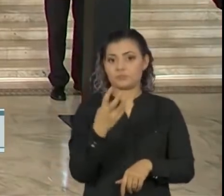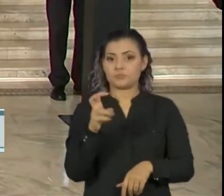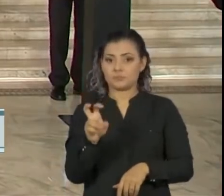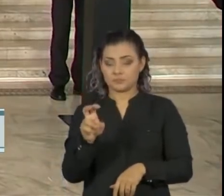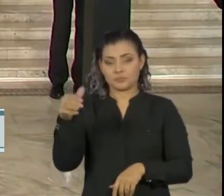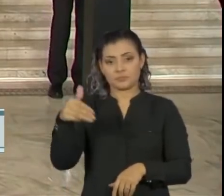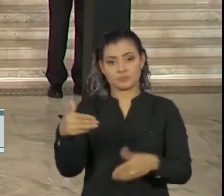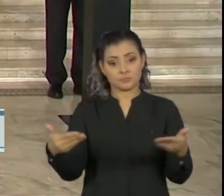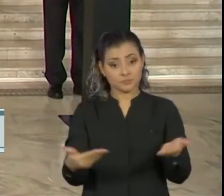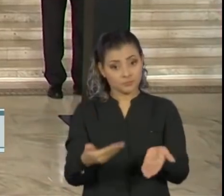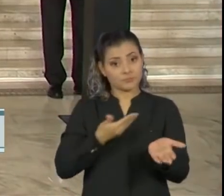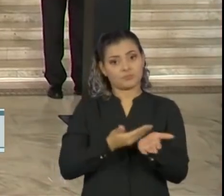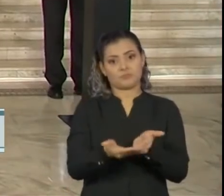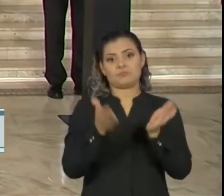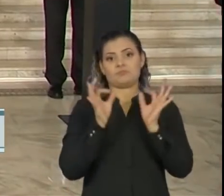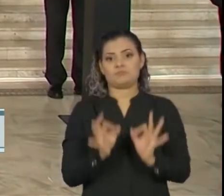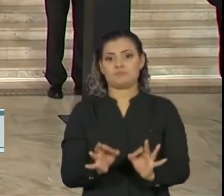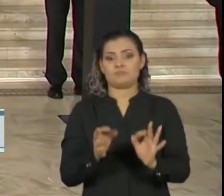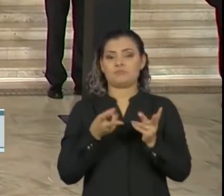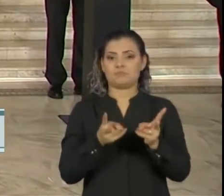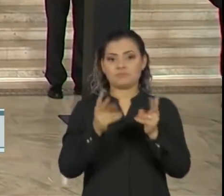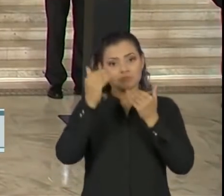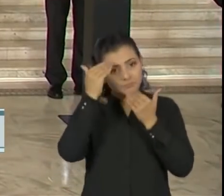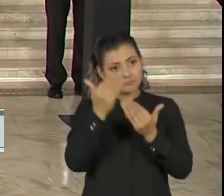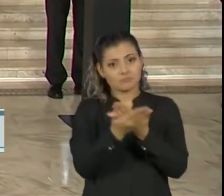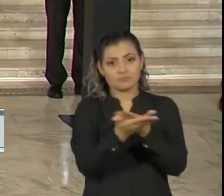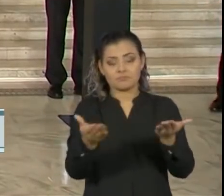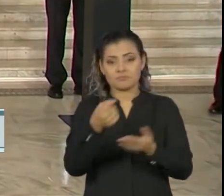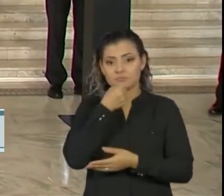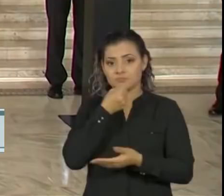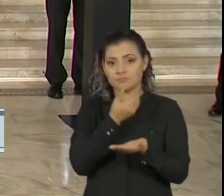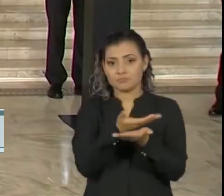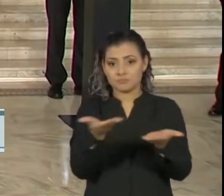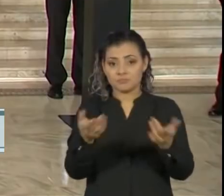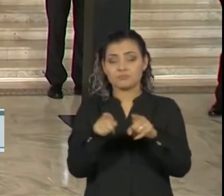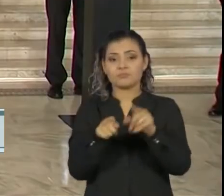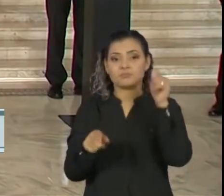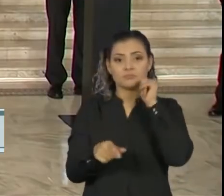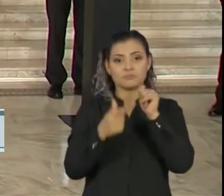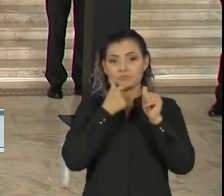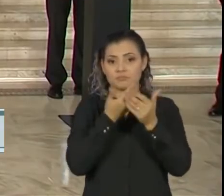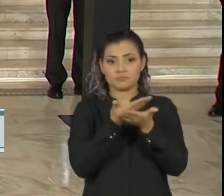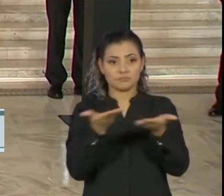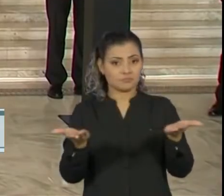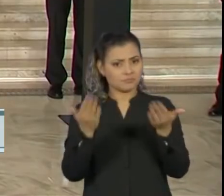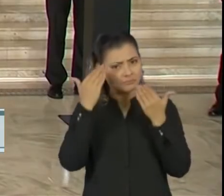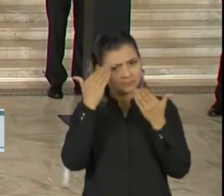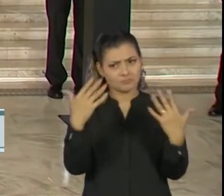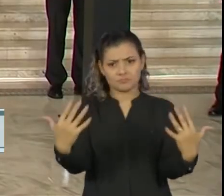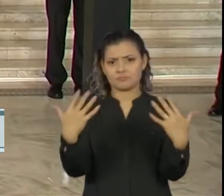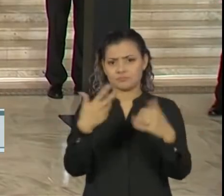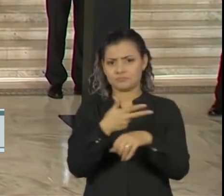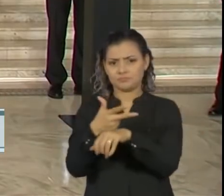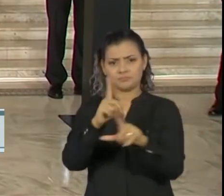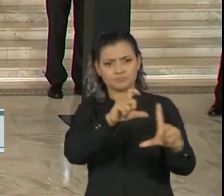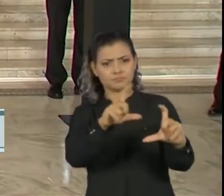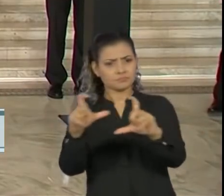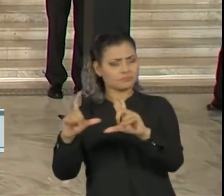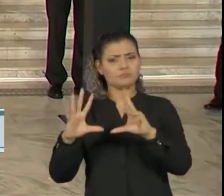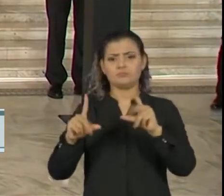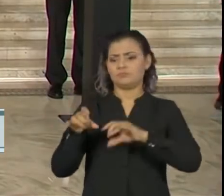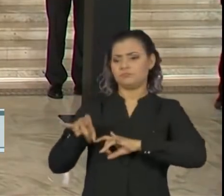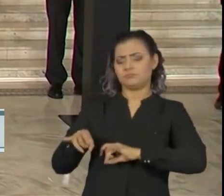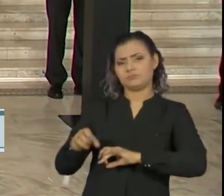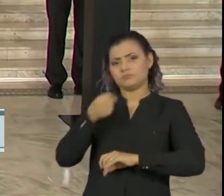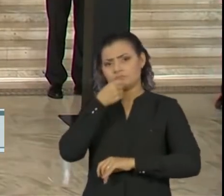e 45 minutos. Obrigado aos jornalistas, às jornalistas, cinegrafistas, fotógrafos,